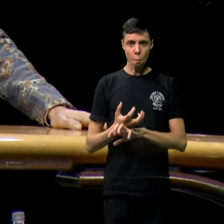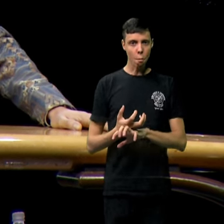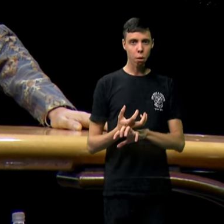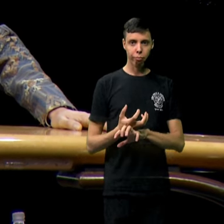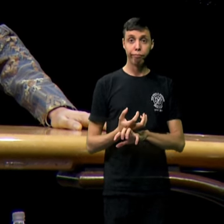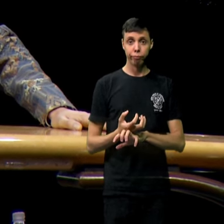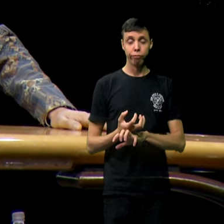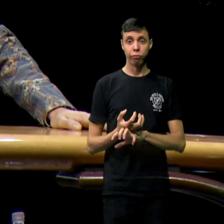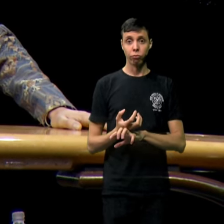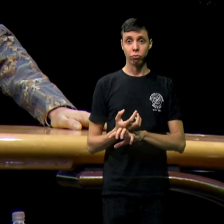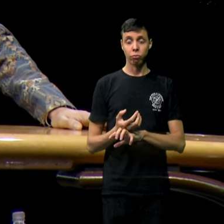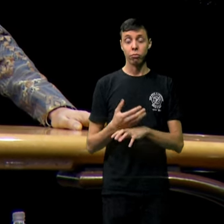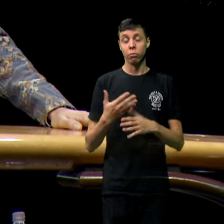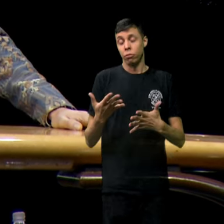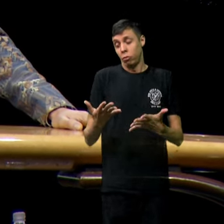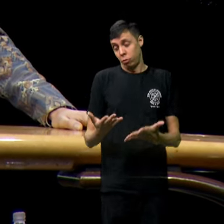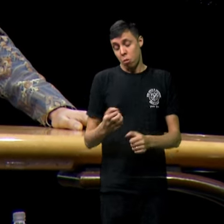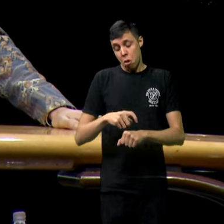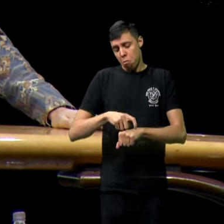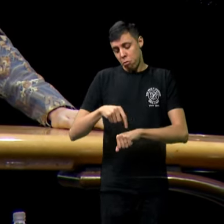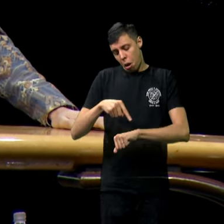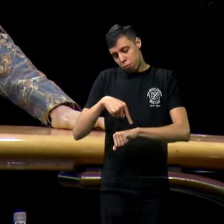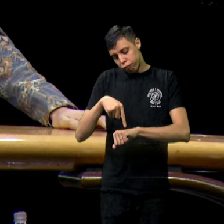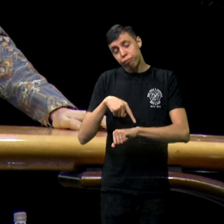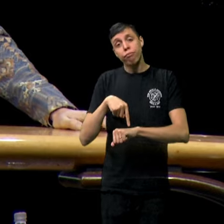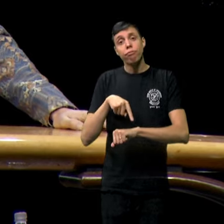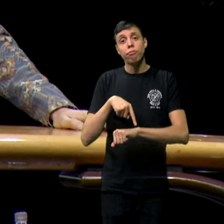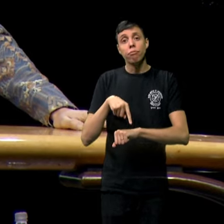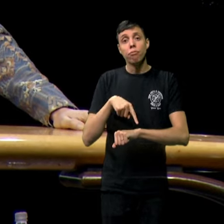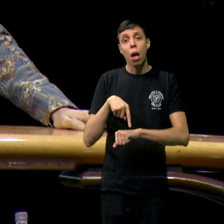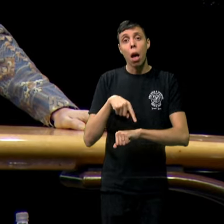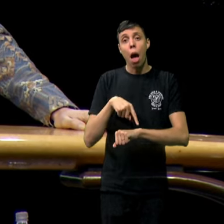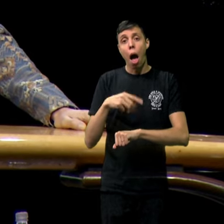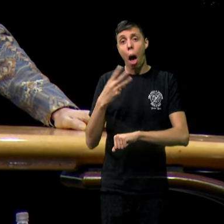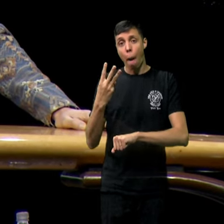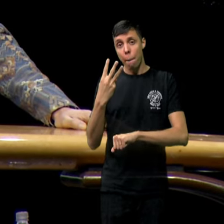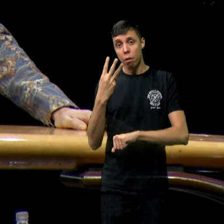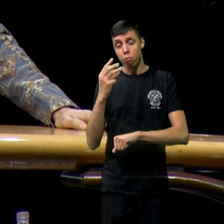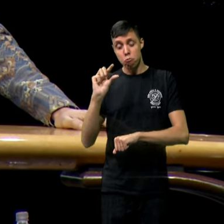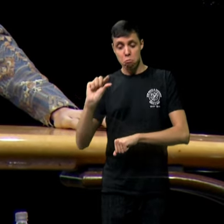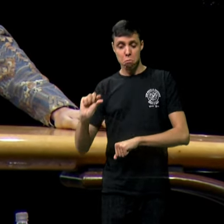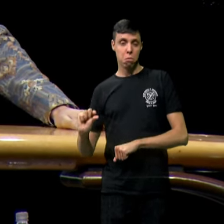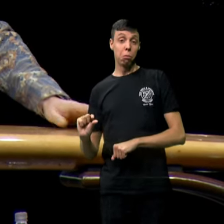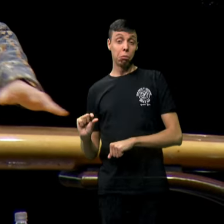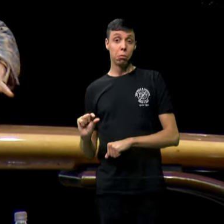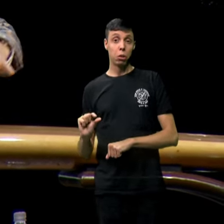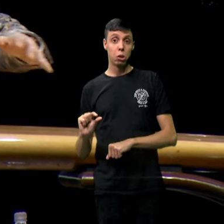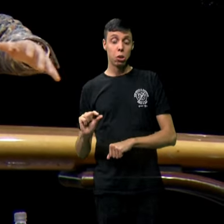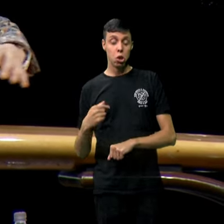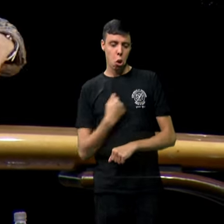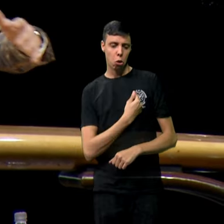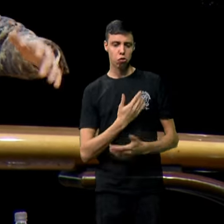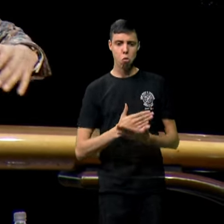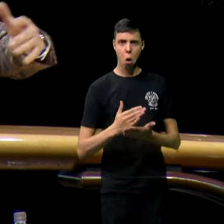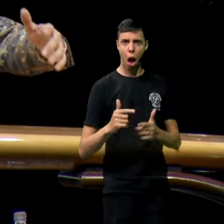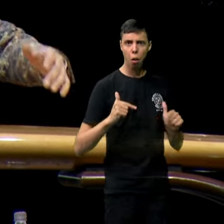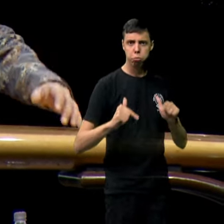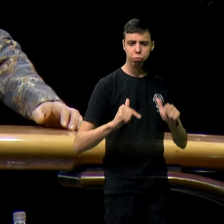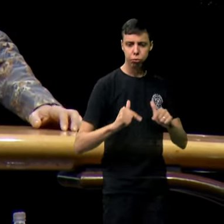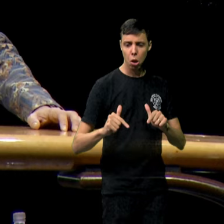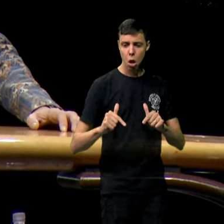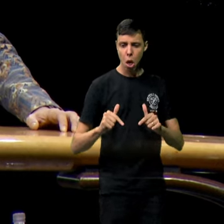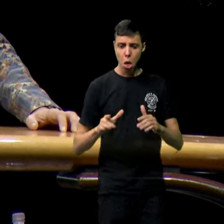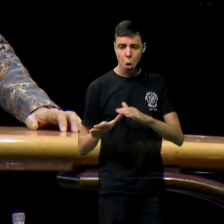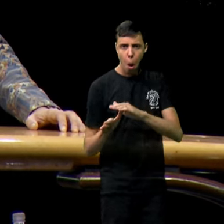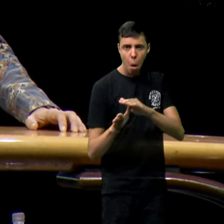Então nos fica pouco tempo. Menos de 3 anos para nós trabalharmos intensamente e acumular riqueza, empreender,